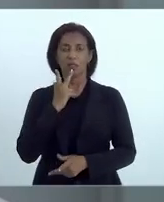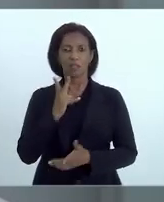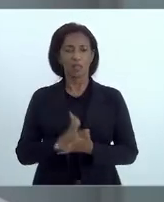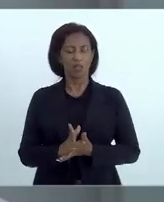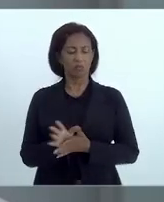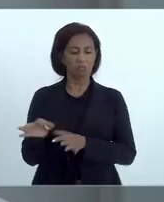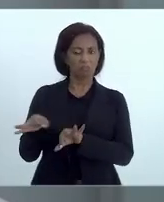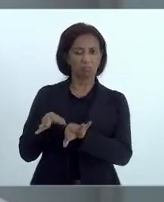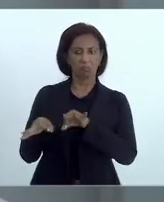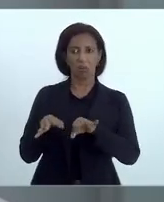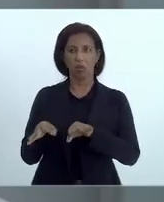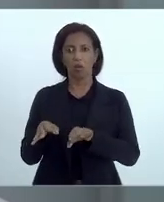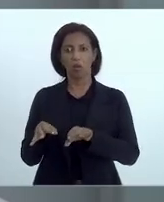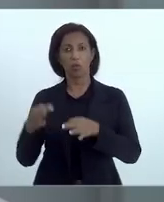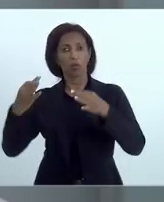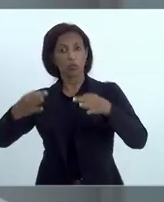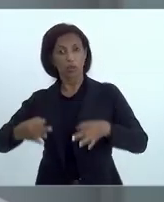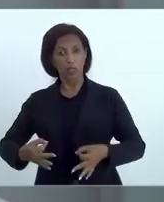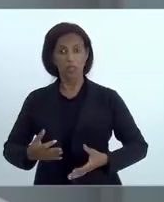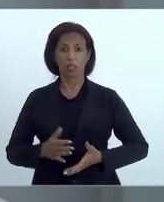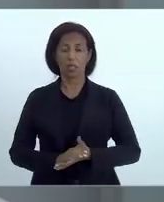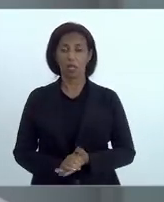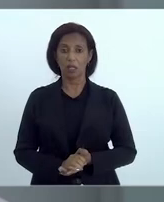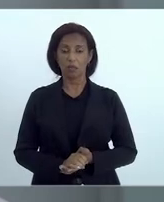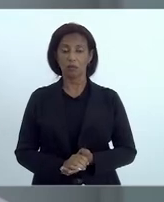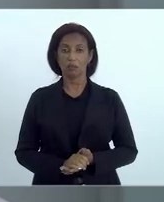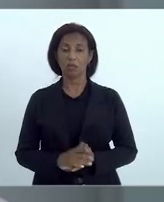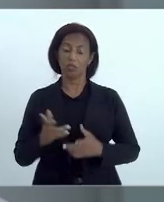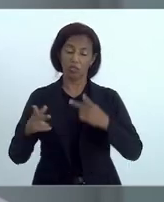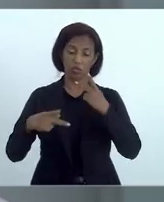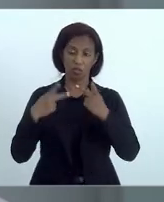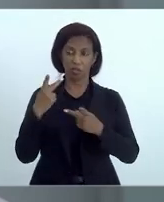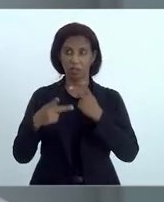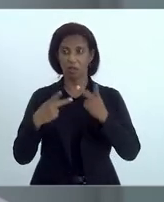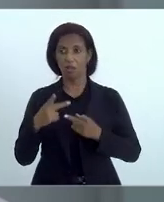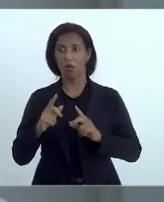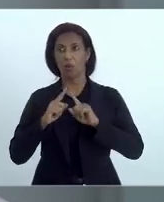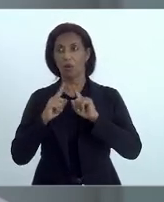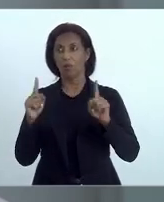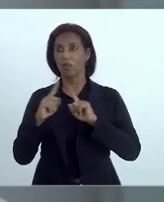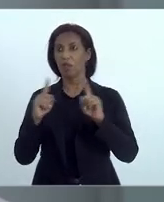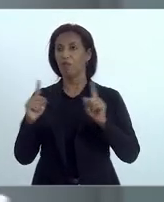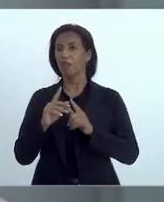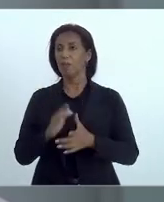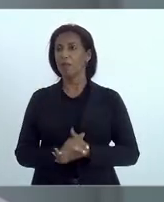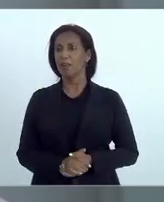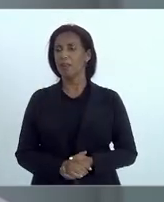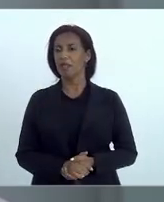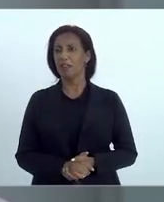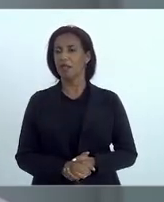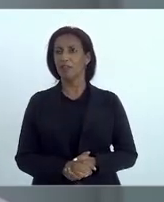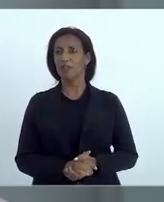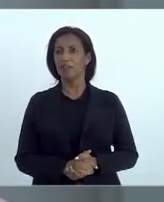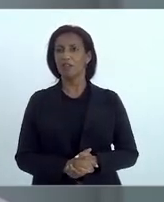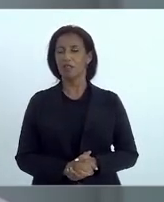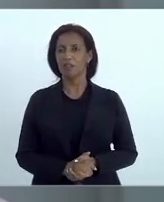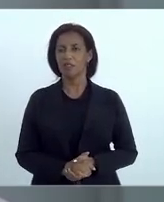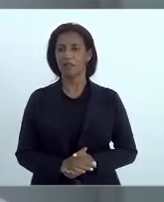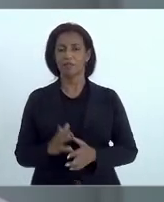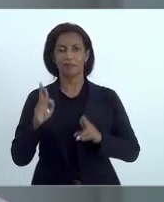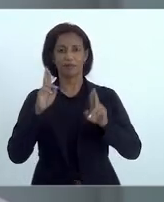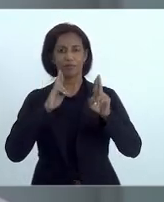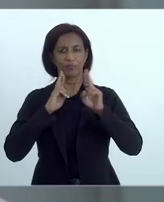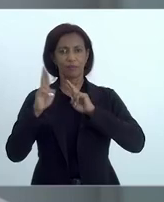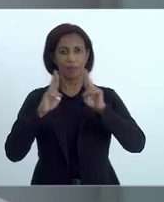fazer não dá certo aí a gente tem que ir falar ou reclamar e em